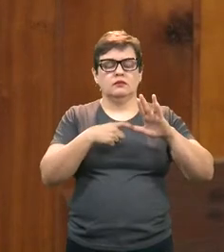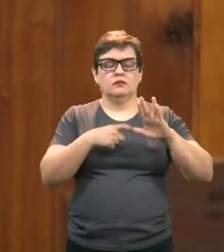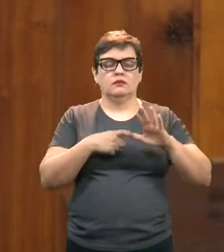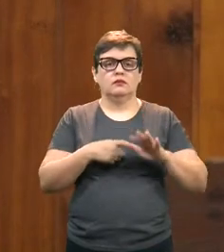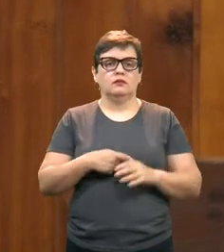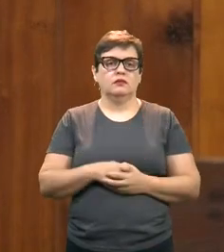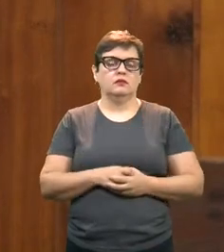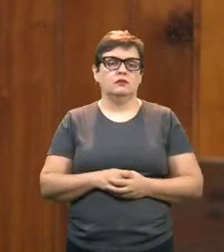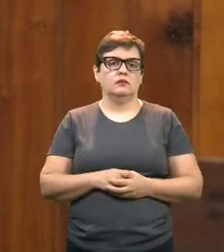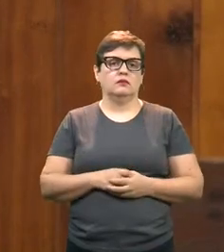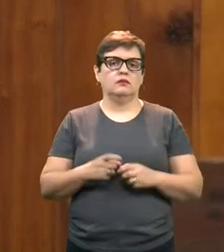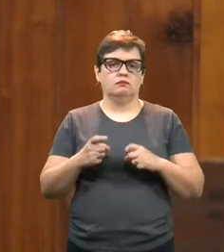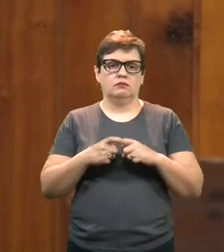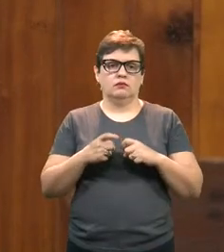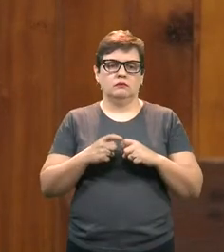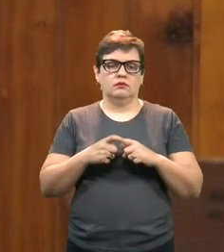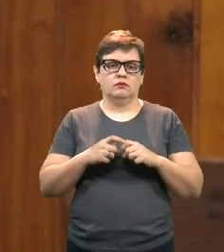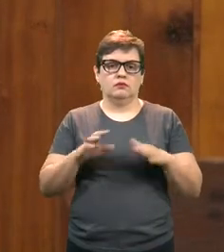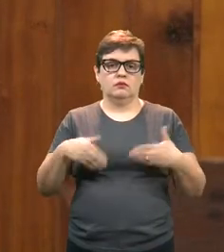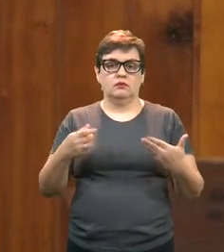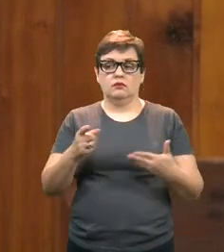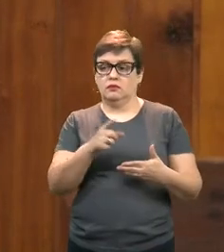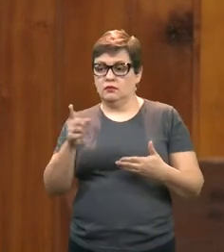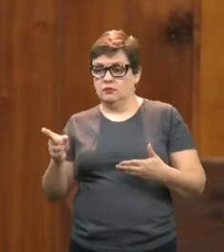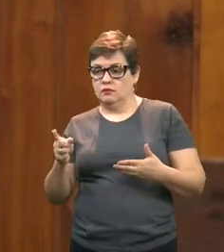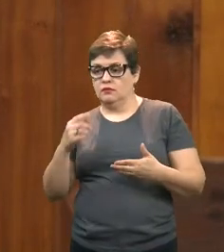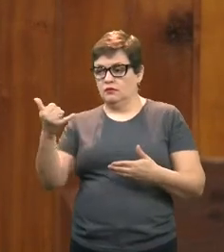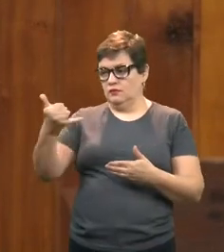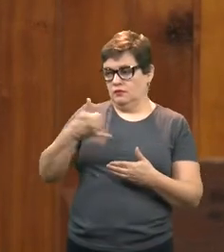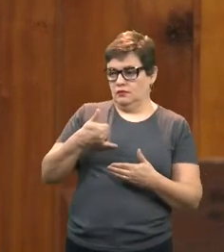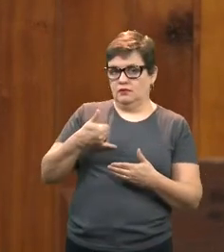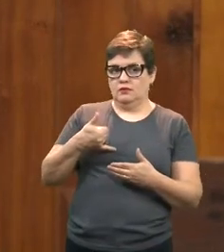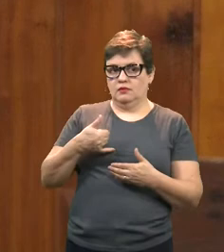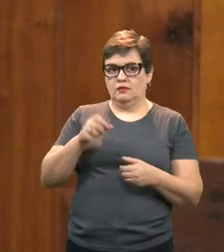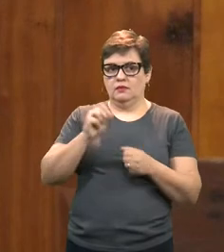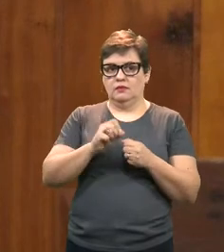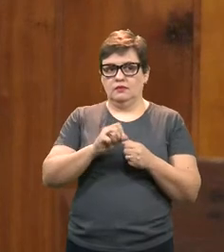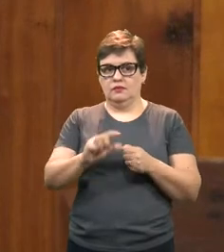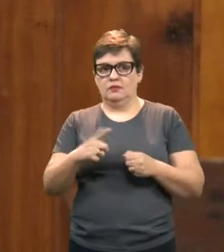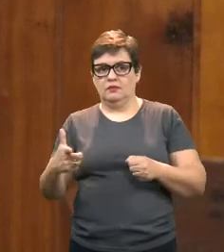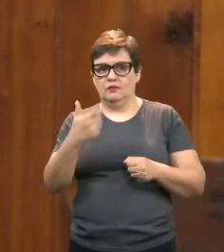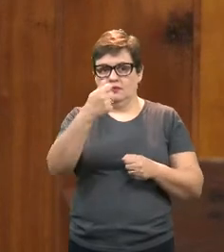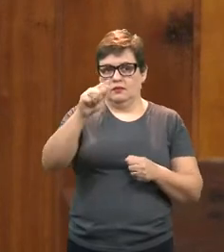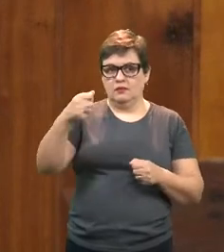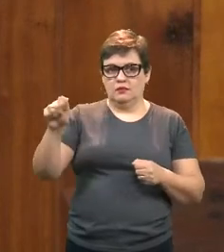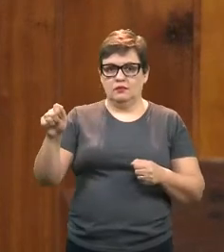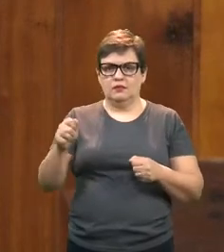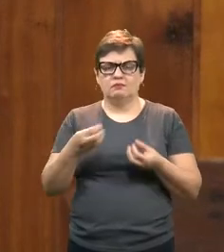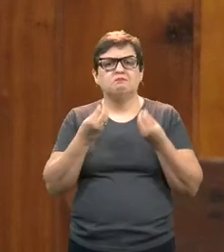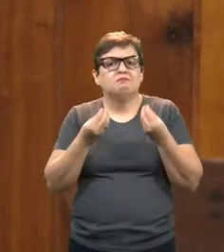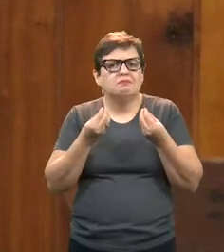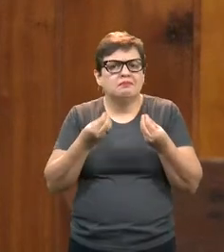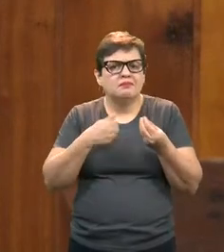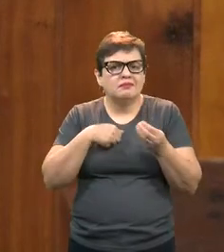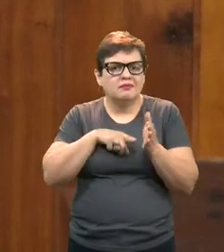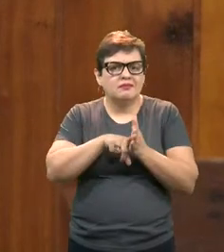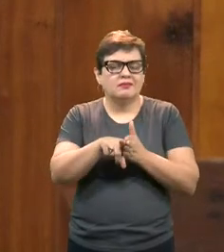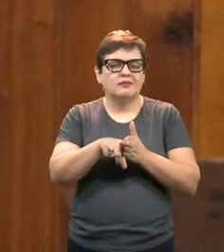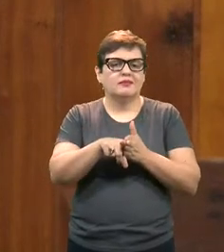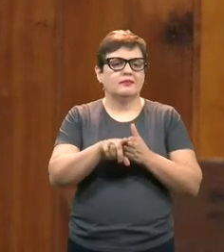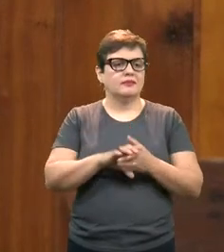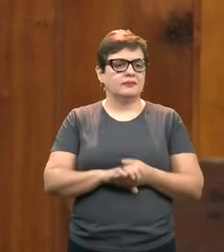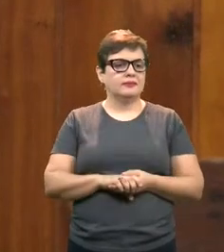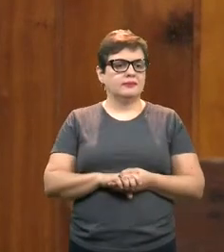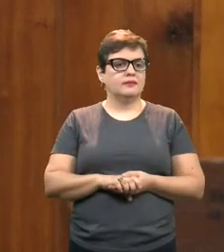guerreiras vieram e falaram, nós vamos criar outra associação, eu falei, meu Deus, como assim?